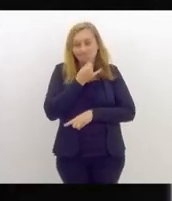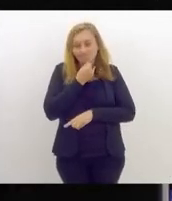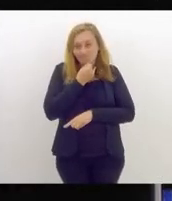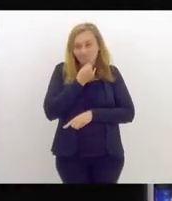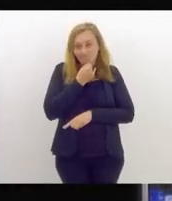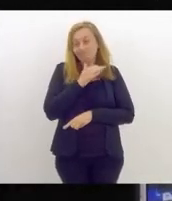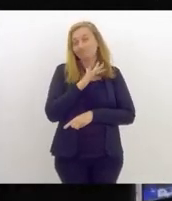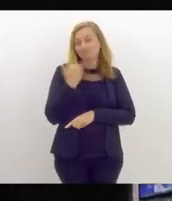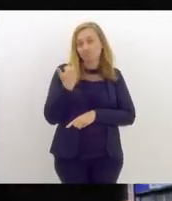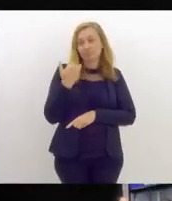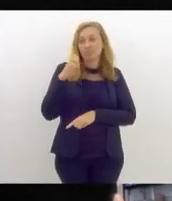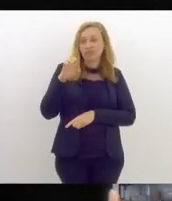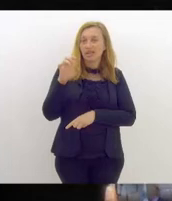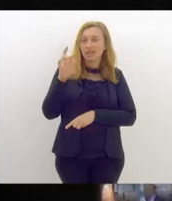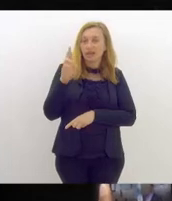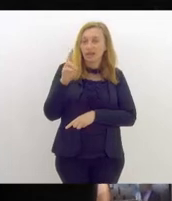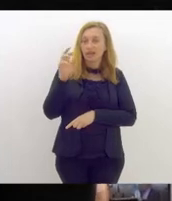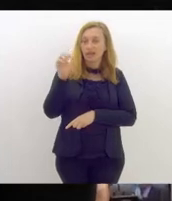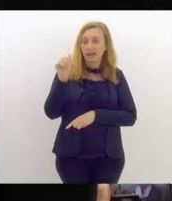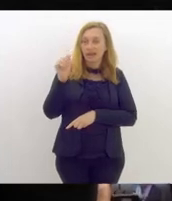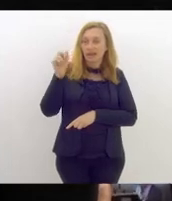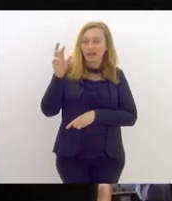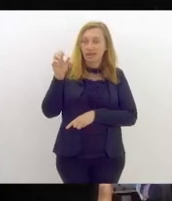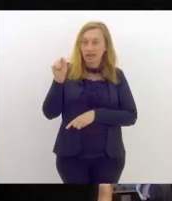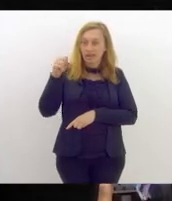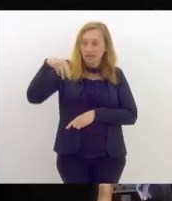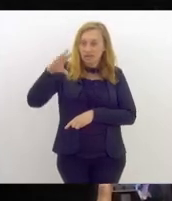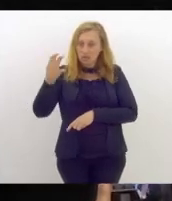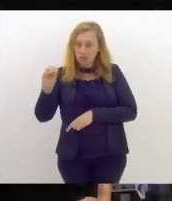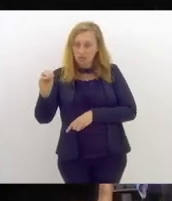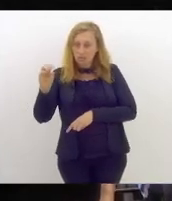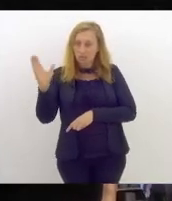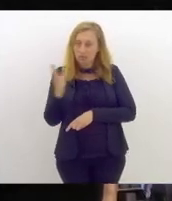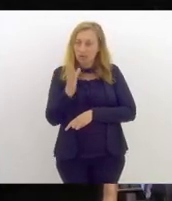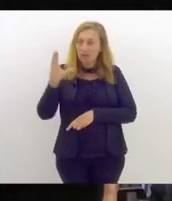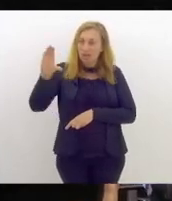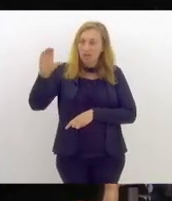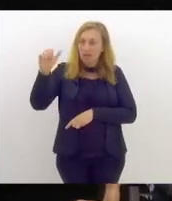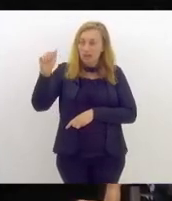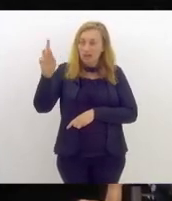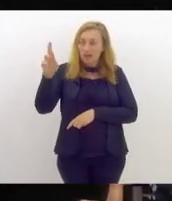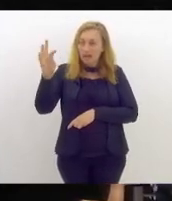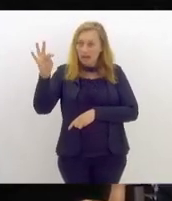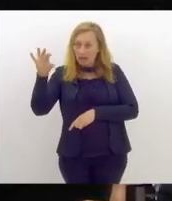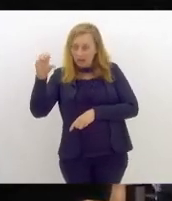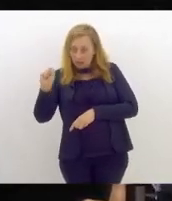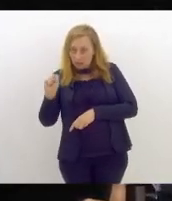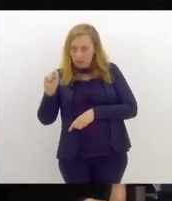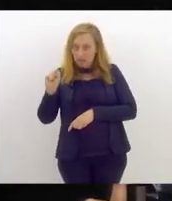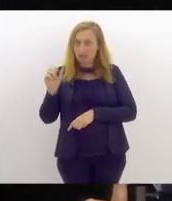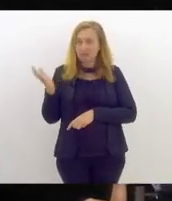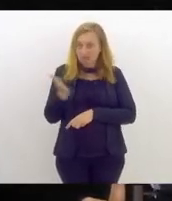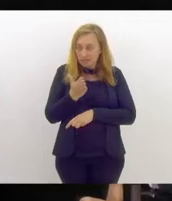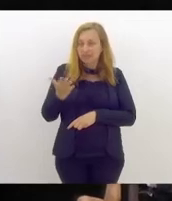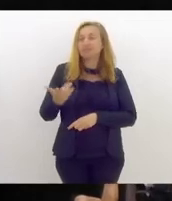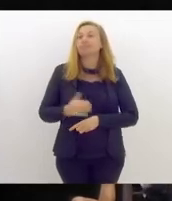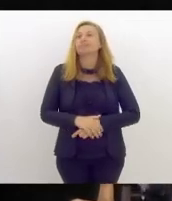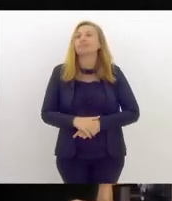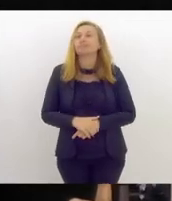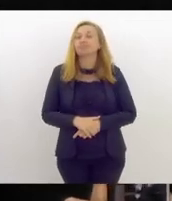a morte hoje do Carioca do Tremendão Erasmo Carlos